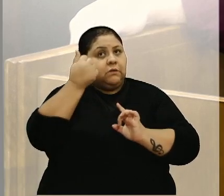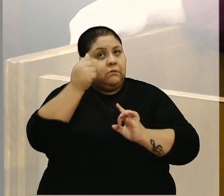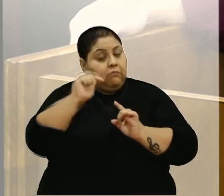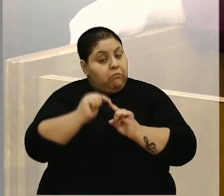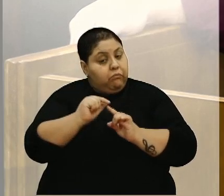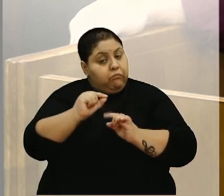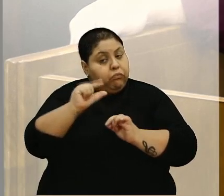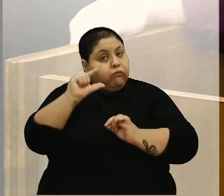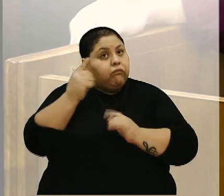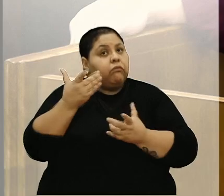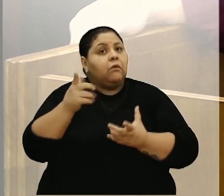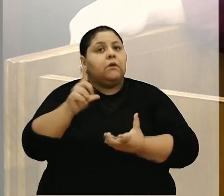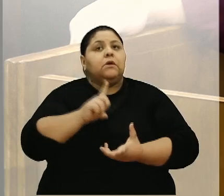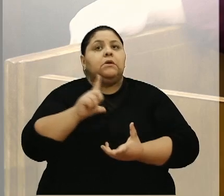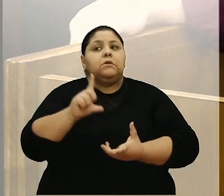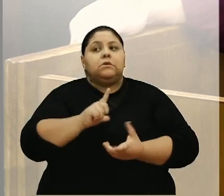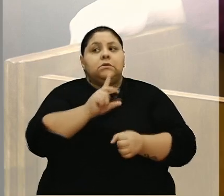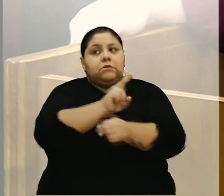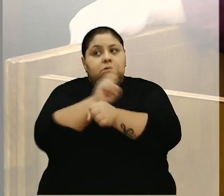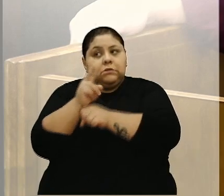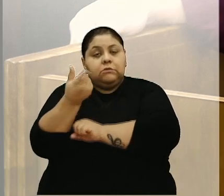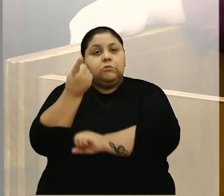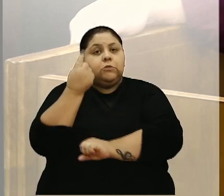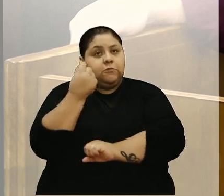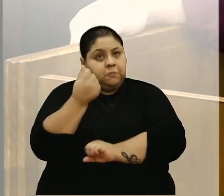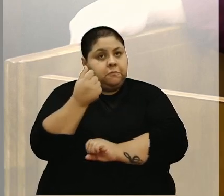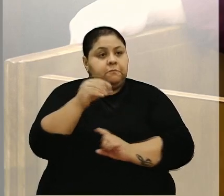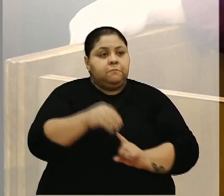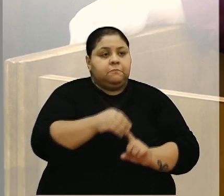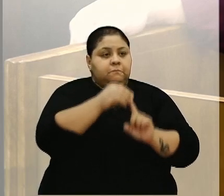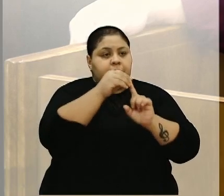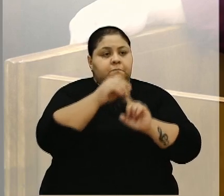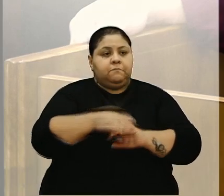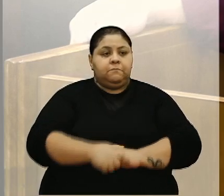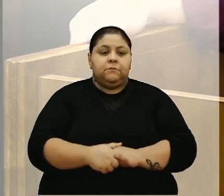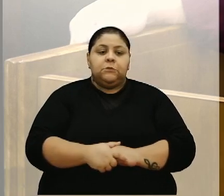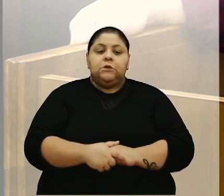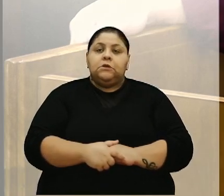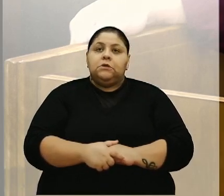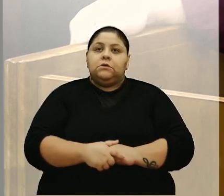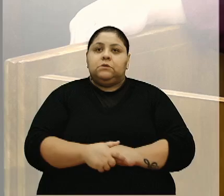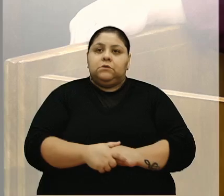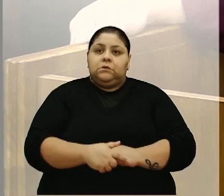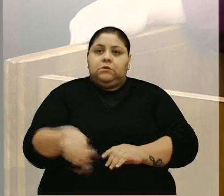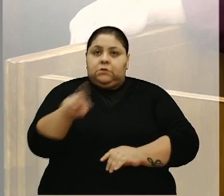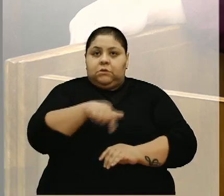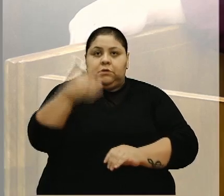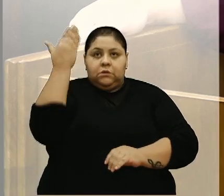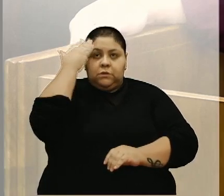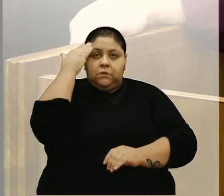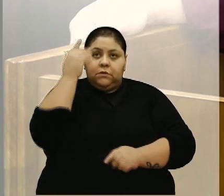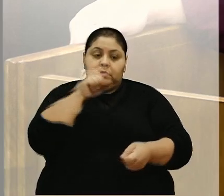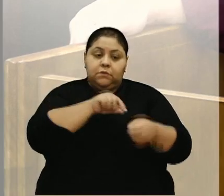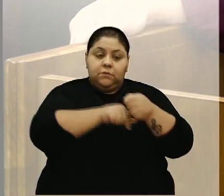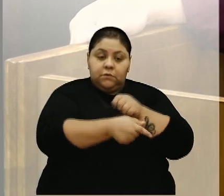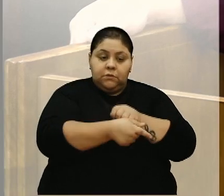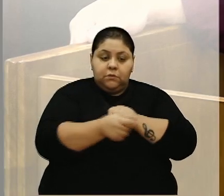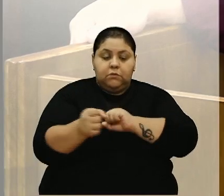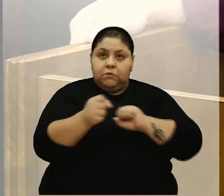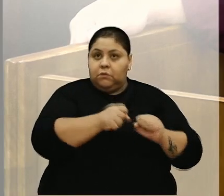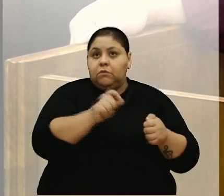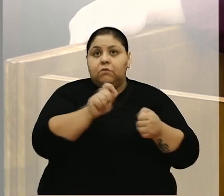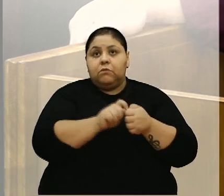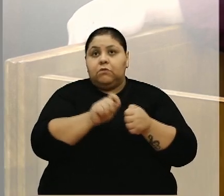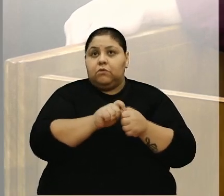alto. Temos que ter esse cuidado com o dinheiro público, principalmente, onde a gente sabe que o dinheiro é das pessoas, e se nós puder